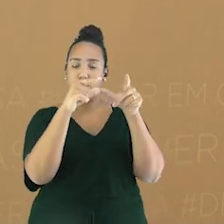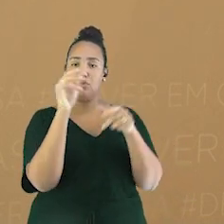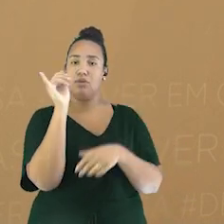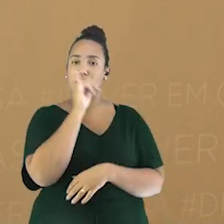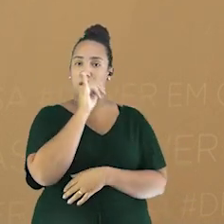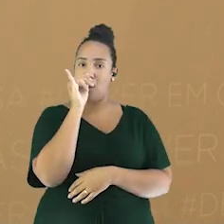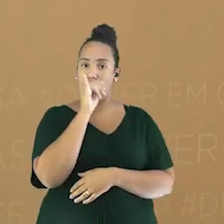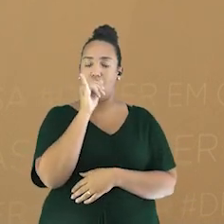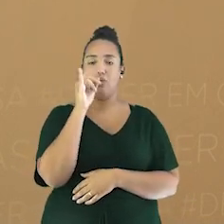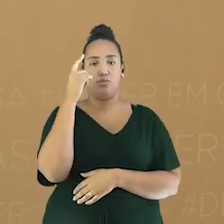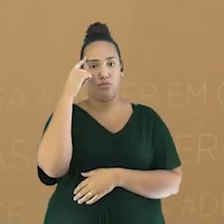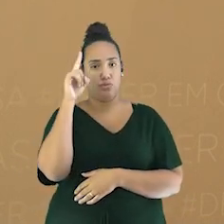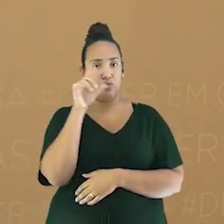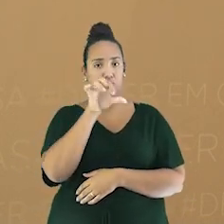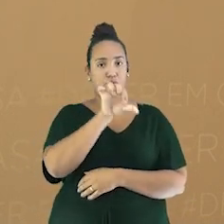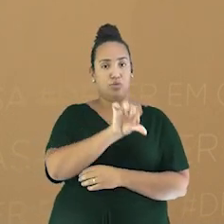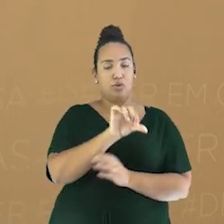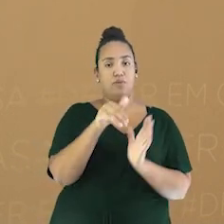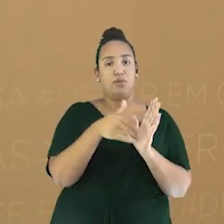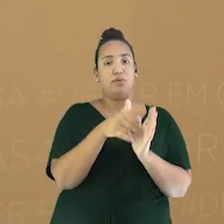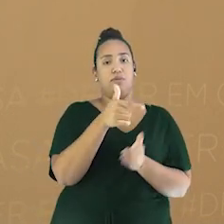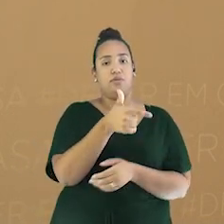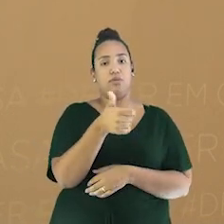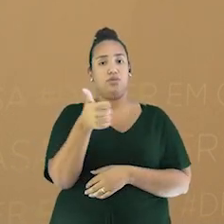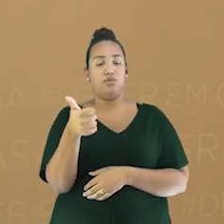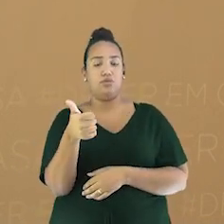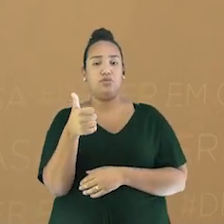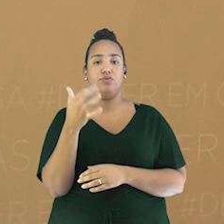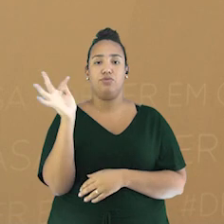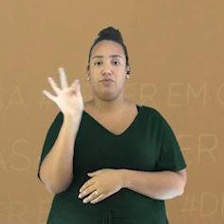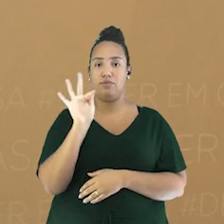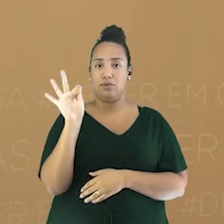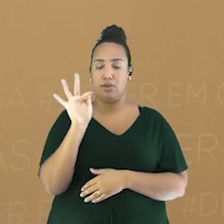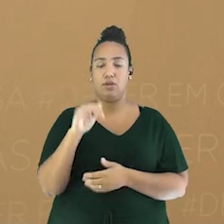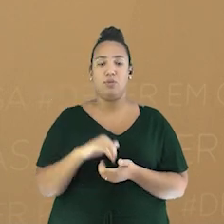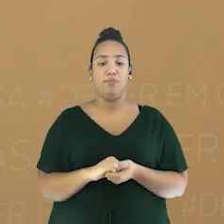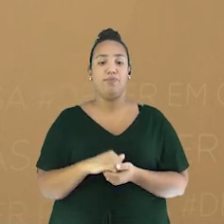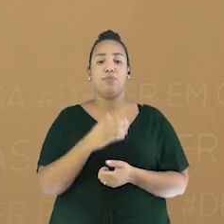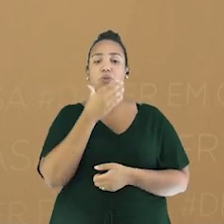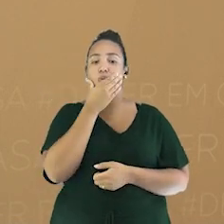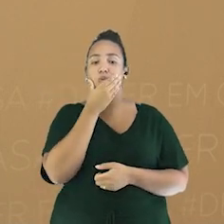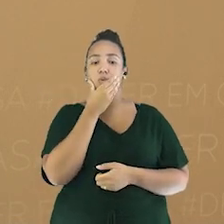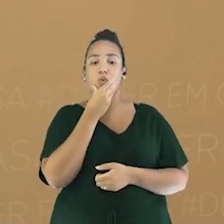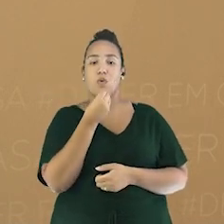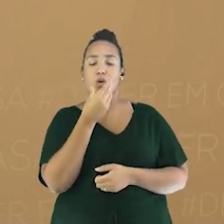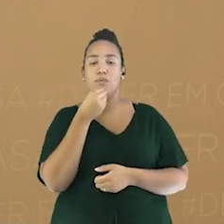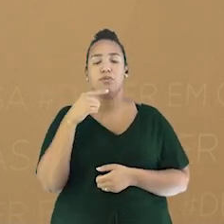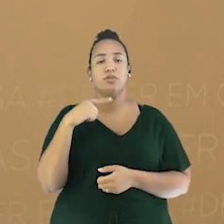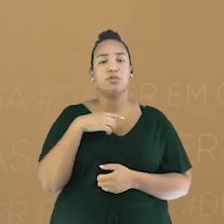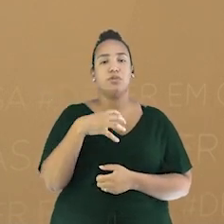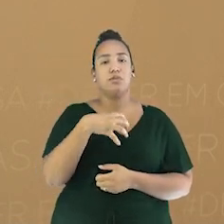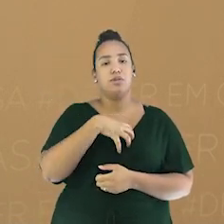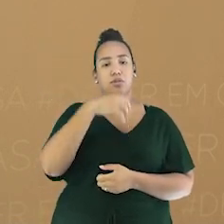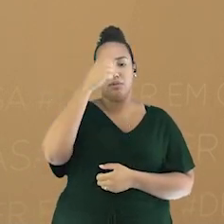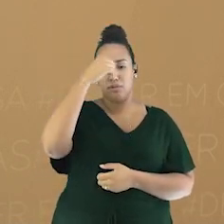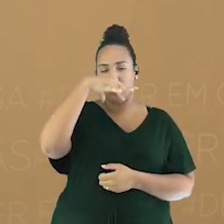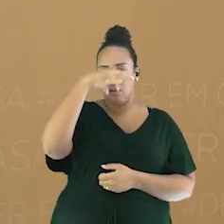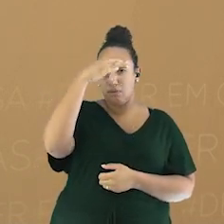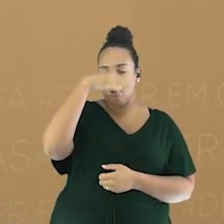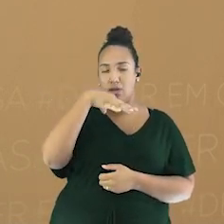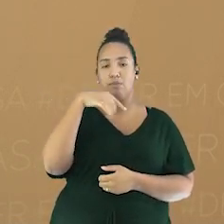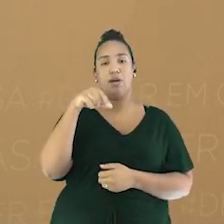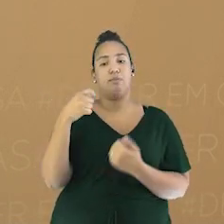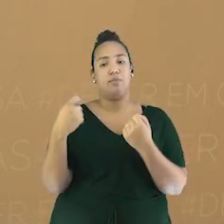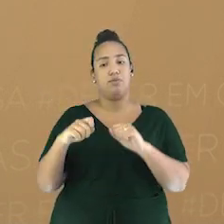dia 9 a 21 de fevereiro. O paciente teve sintomas leves de gripe e permaneceu em quarentena